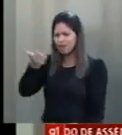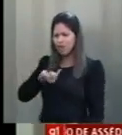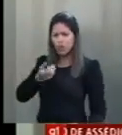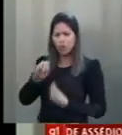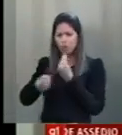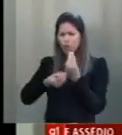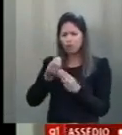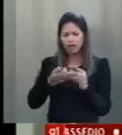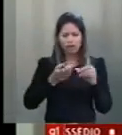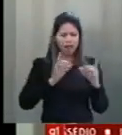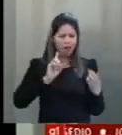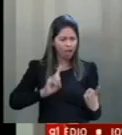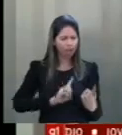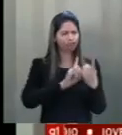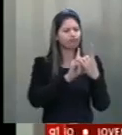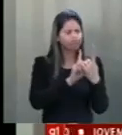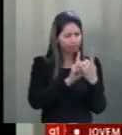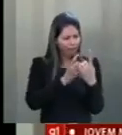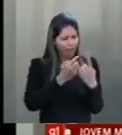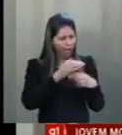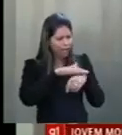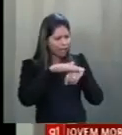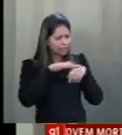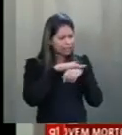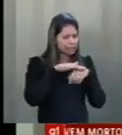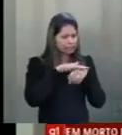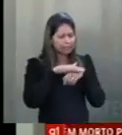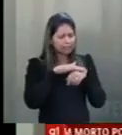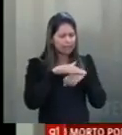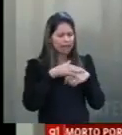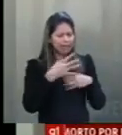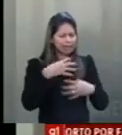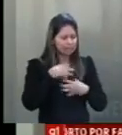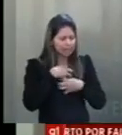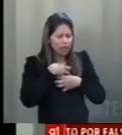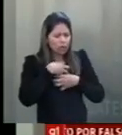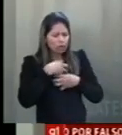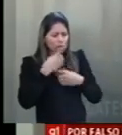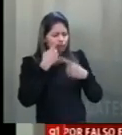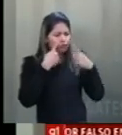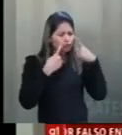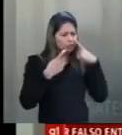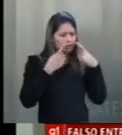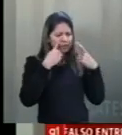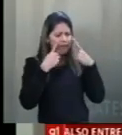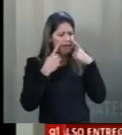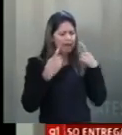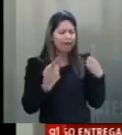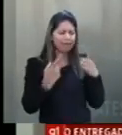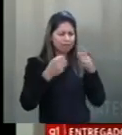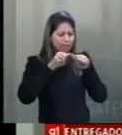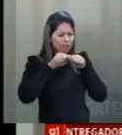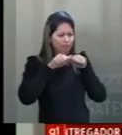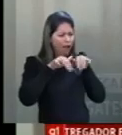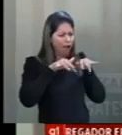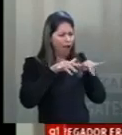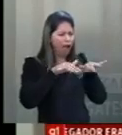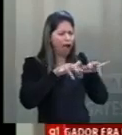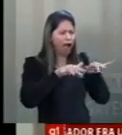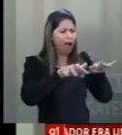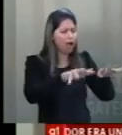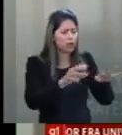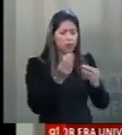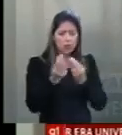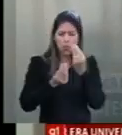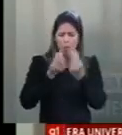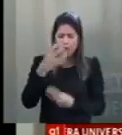Madalena. O medo, o choro da Madalena repercutiram nas redes sociais, o estado em que ela se